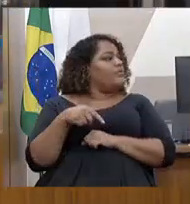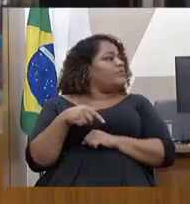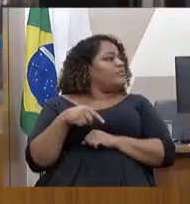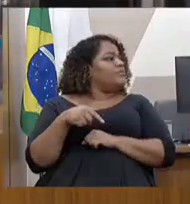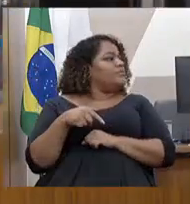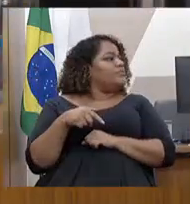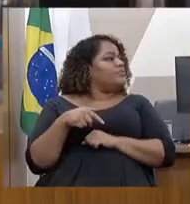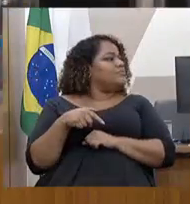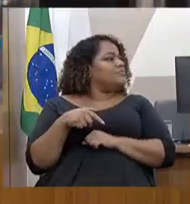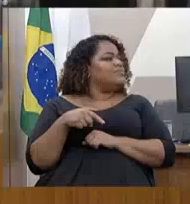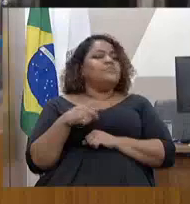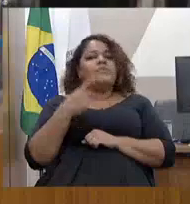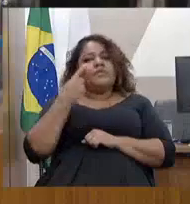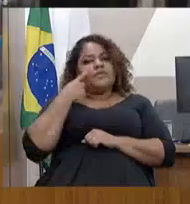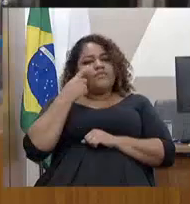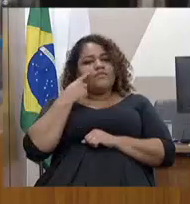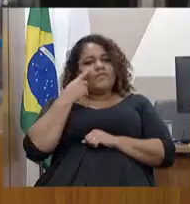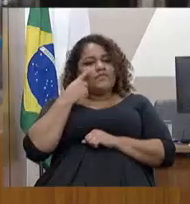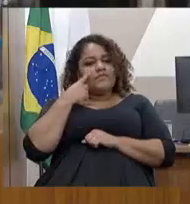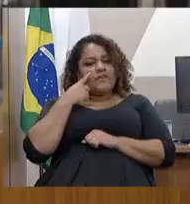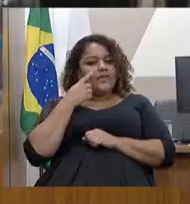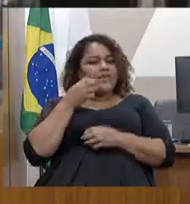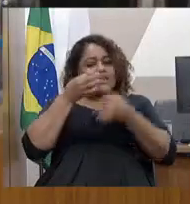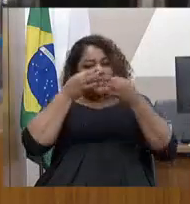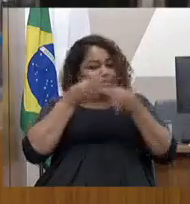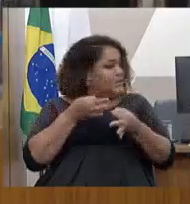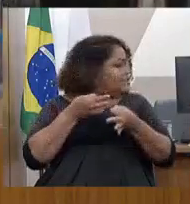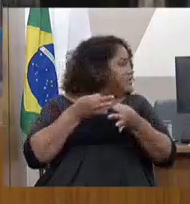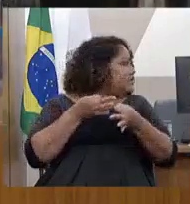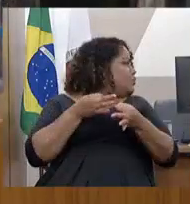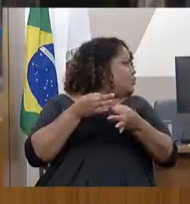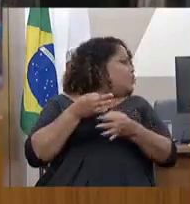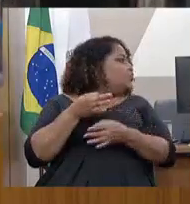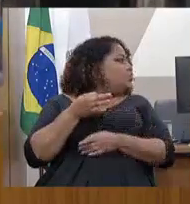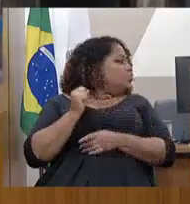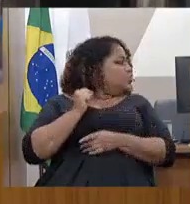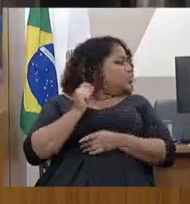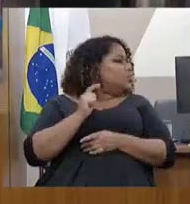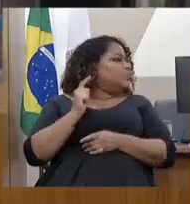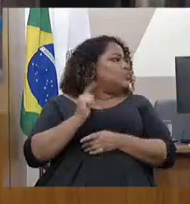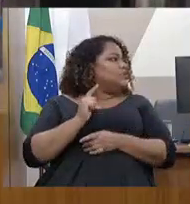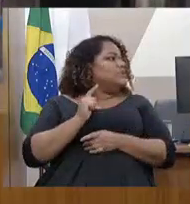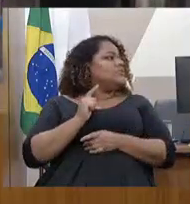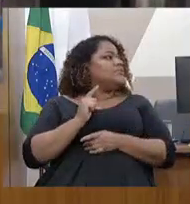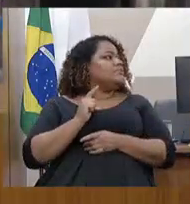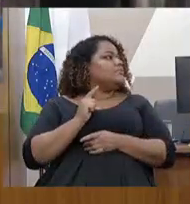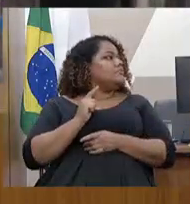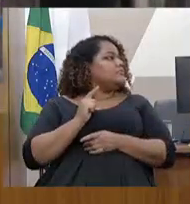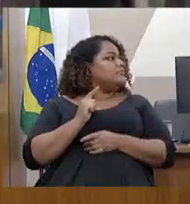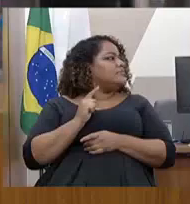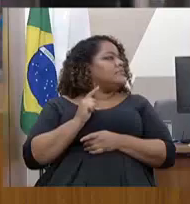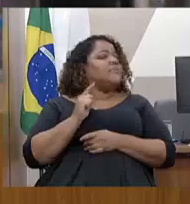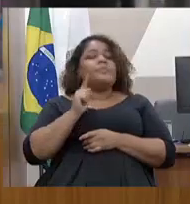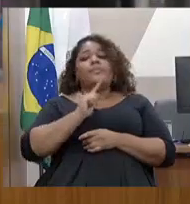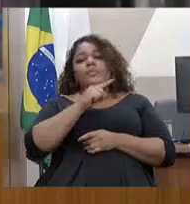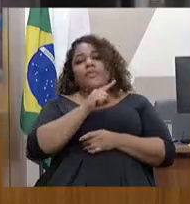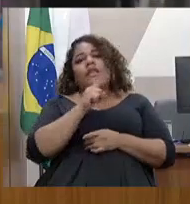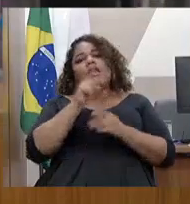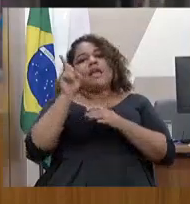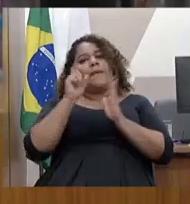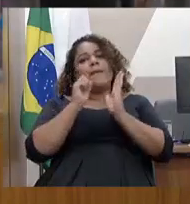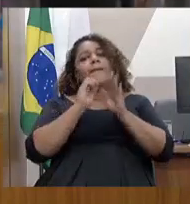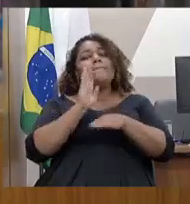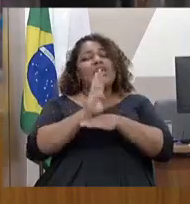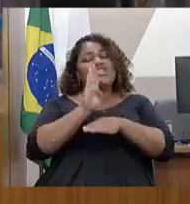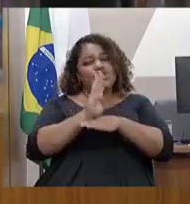dos Servidores Municipais de Betim preocupa né Eu tenho um pé grande lá em Betina principalmente dos Metalúrgicos